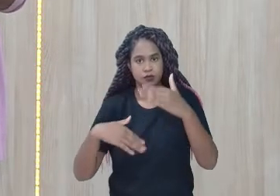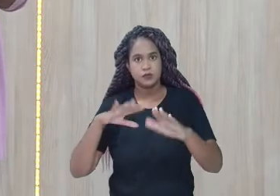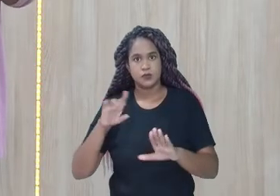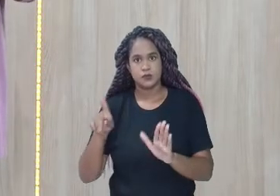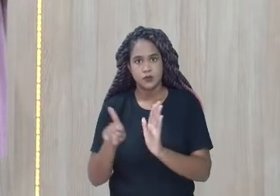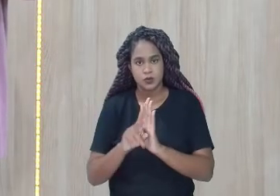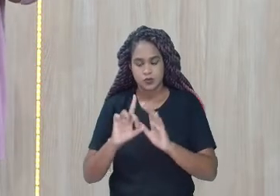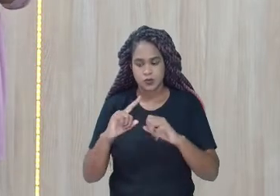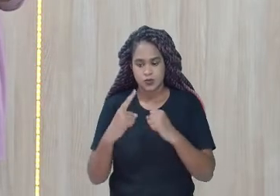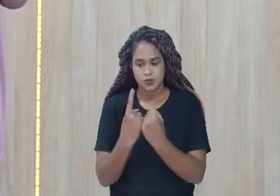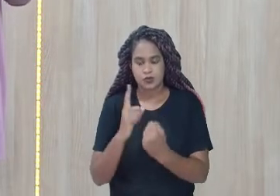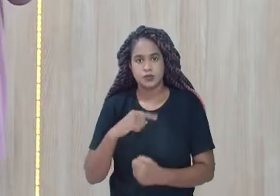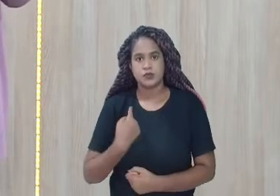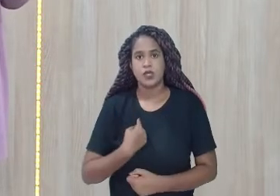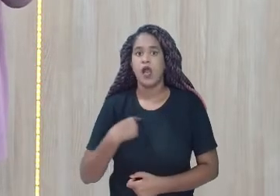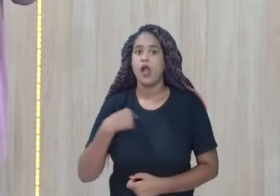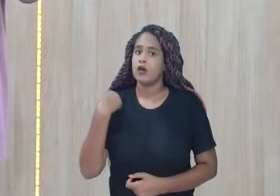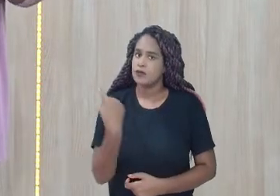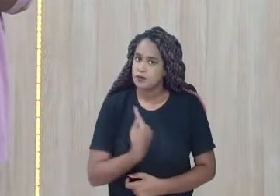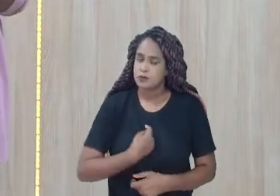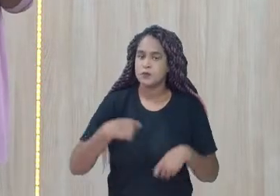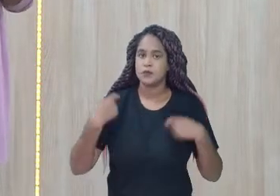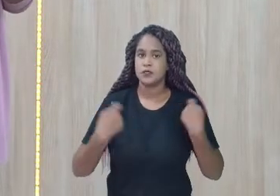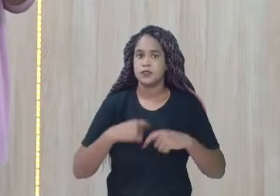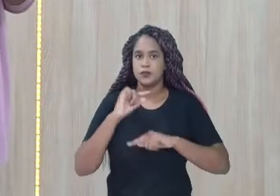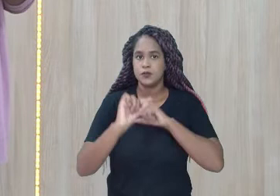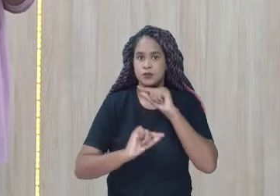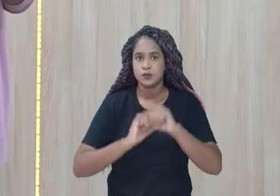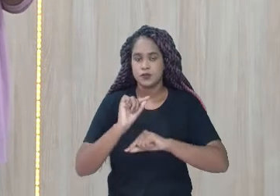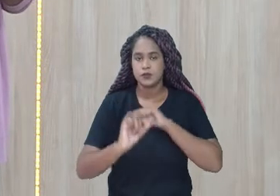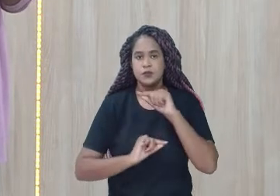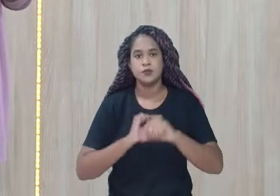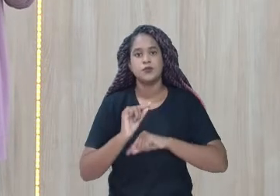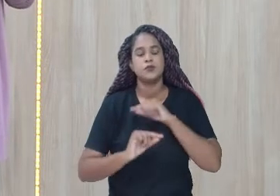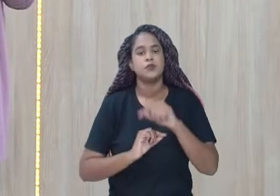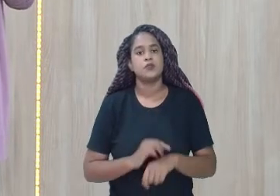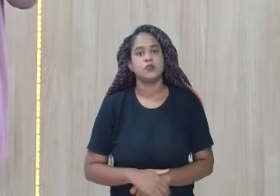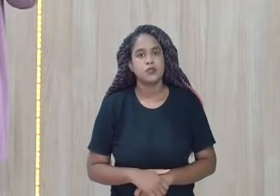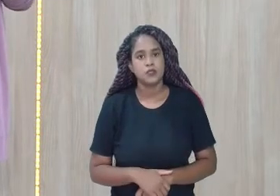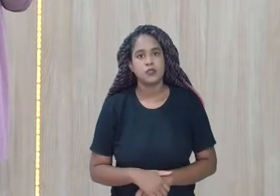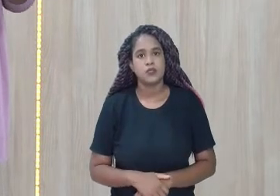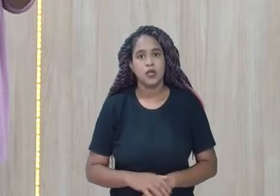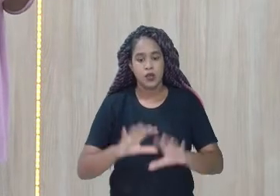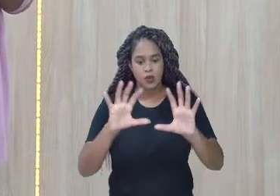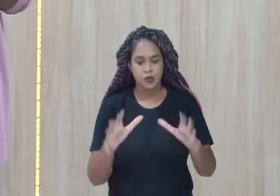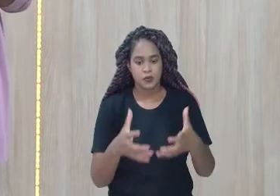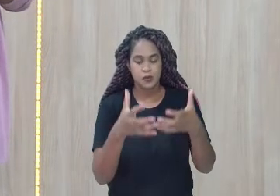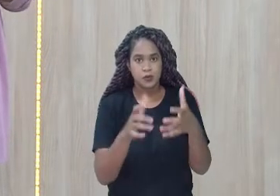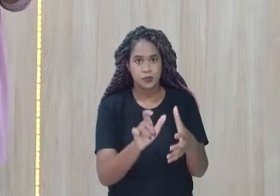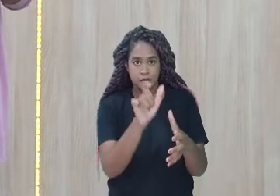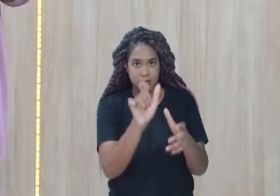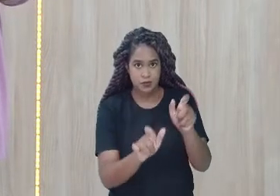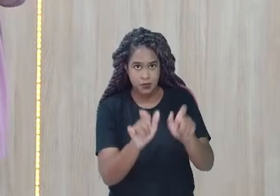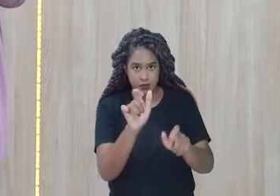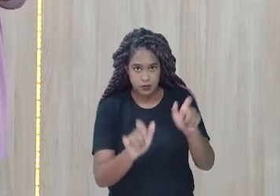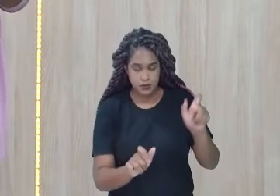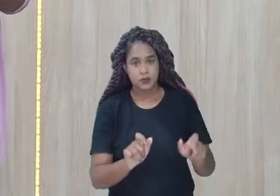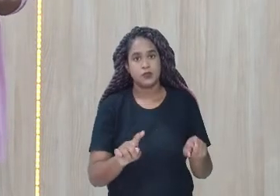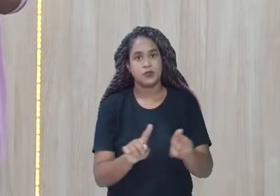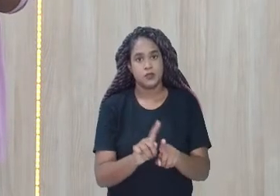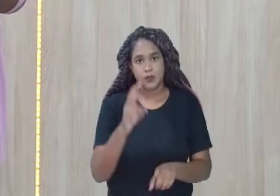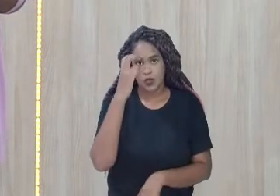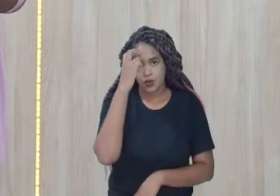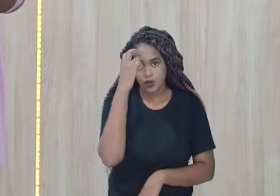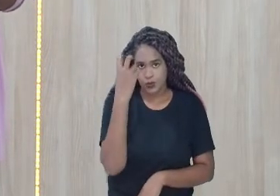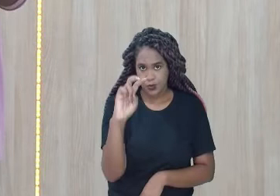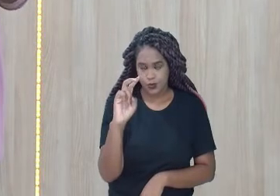sociedade. A gente se sente na obrigação de fazer reparos com relação a esse grupo de pessoas, ao povo, à cultura